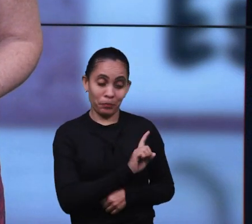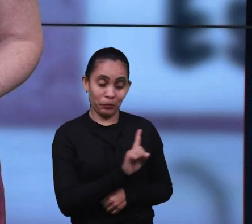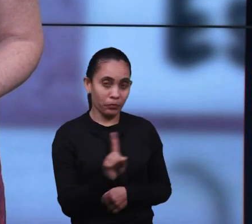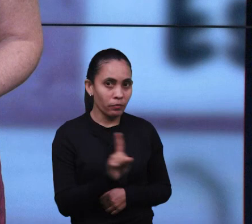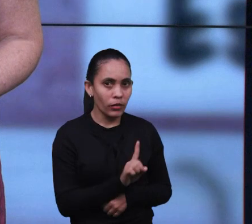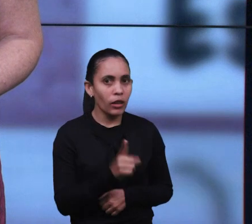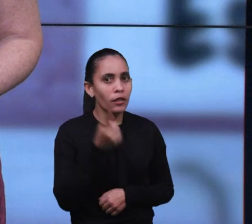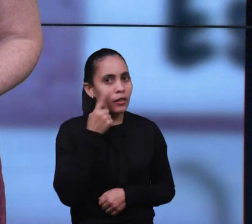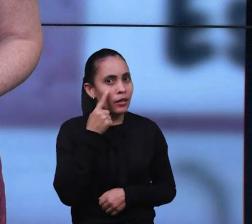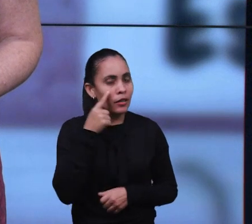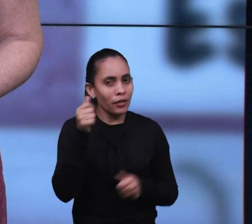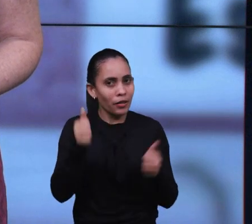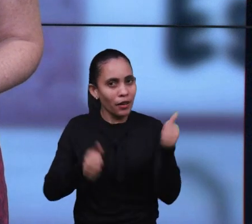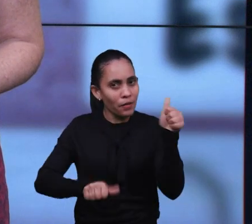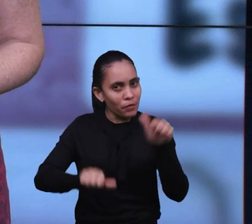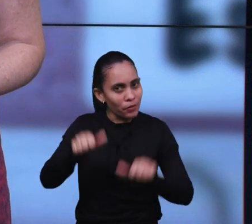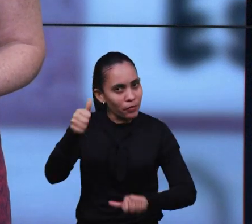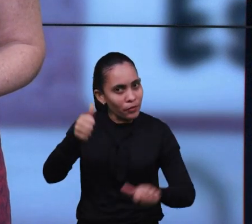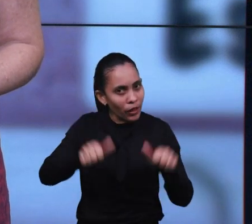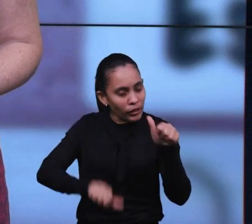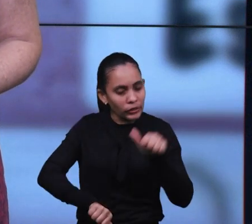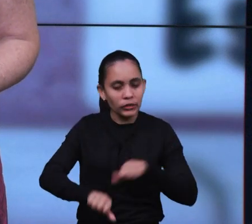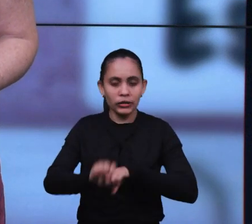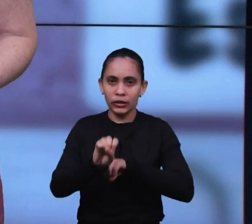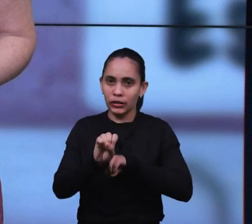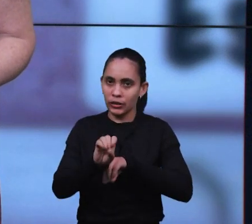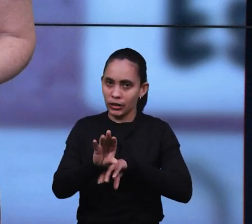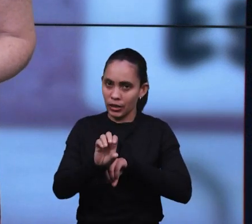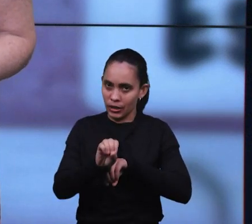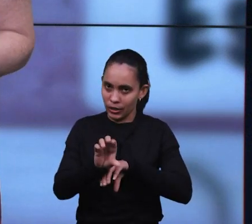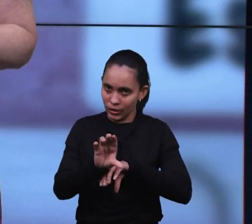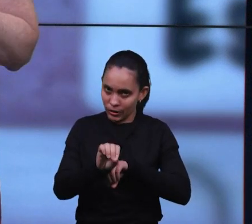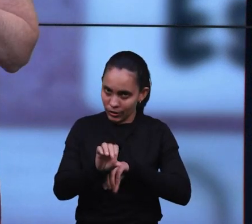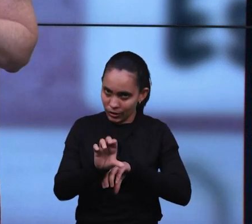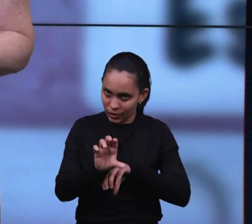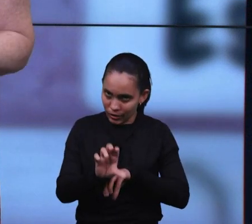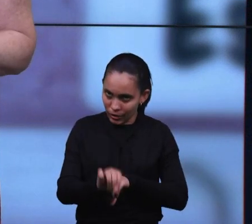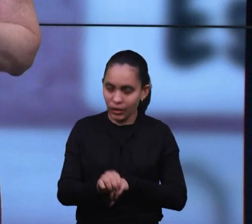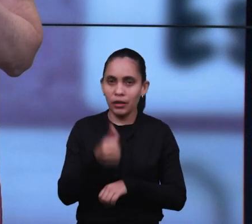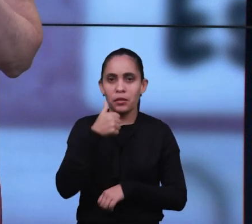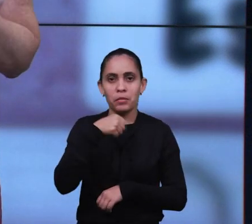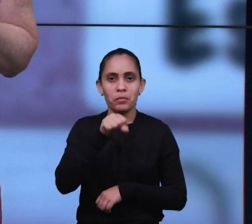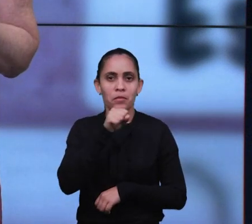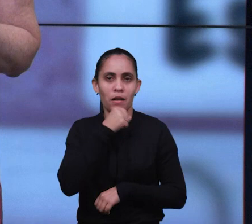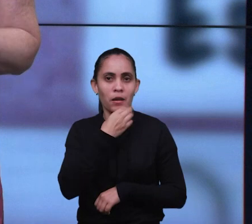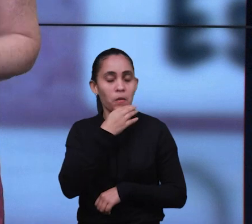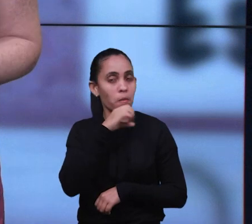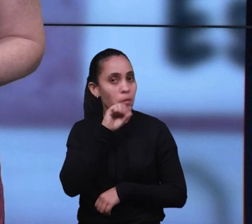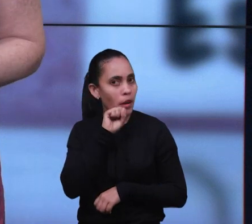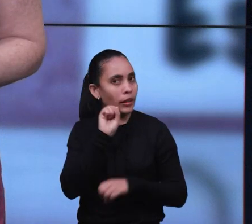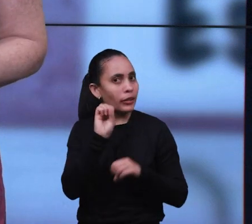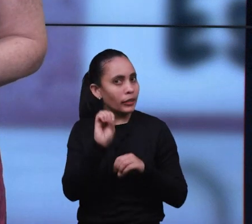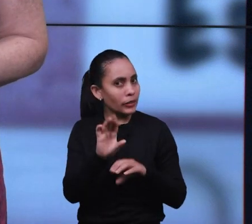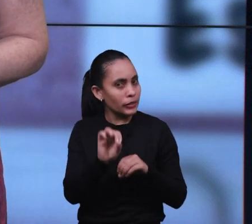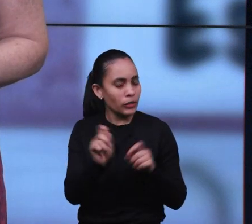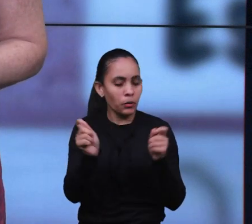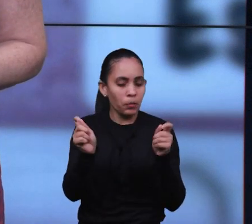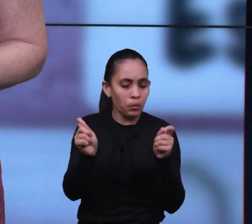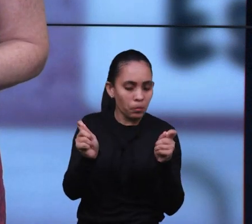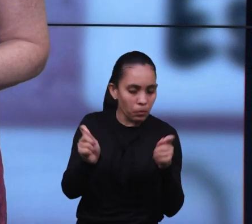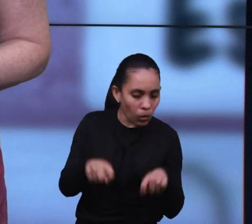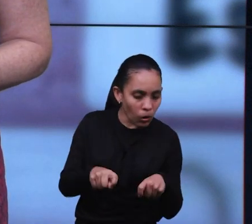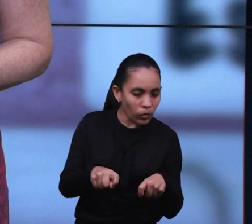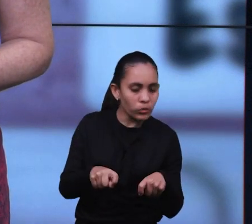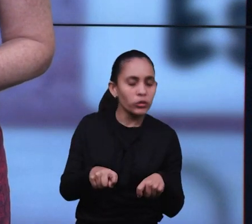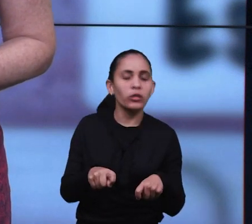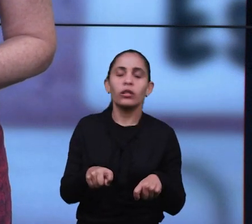ceda. Examine o que é melhor para seu filho e eduque. São os pais que ensinam o que eles devem ou não